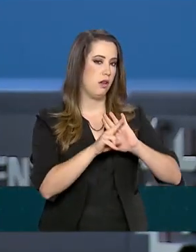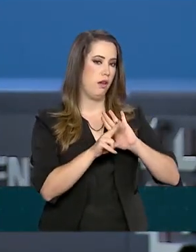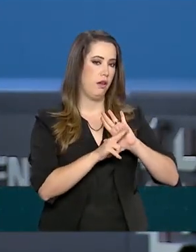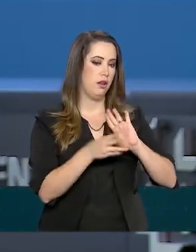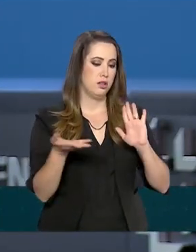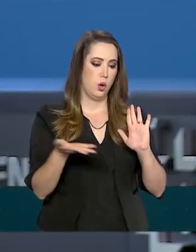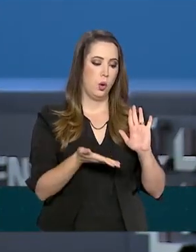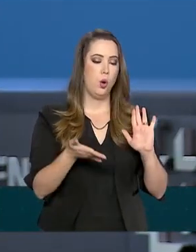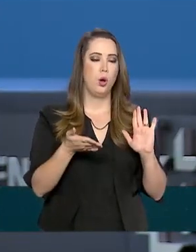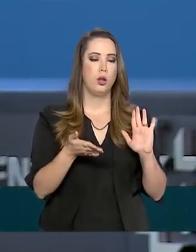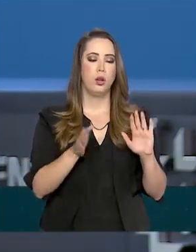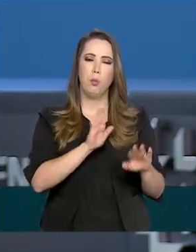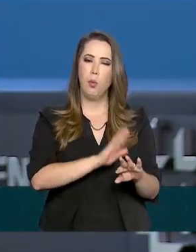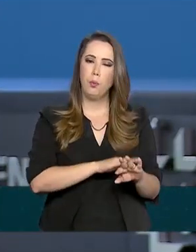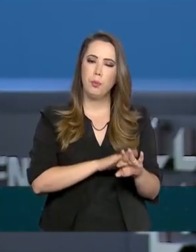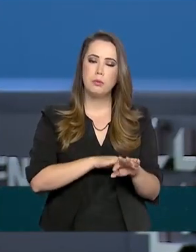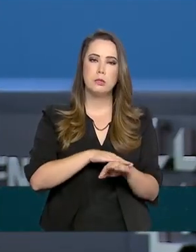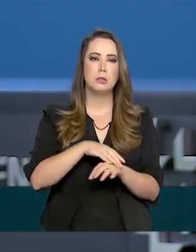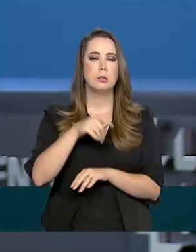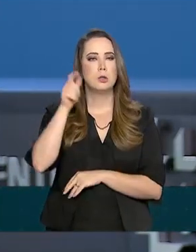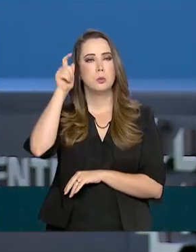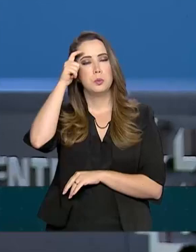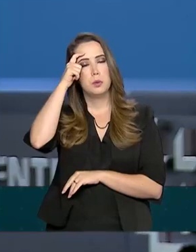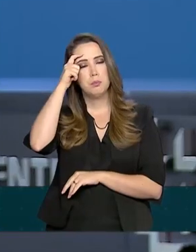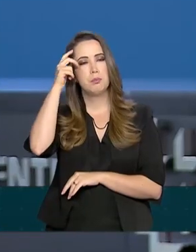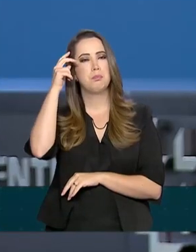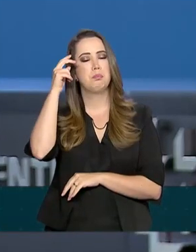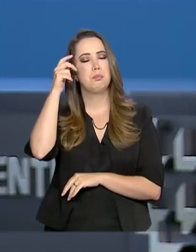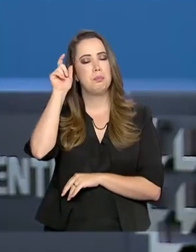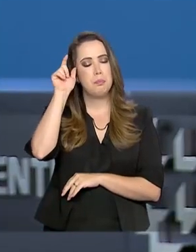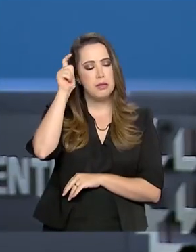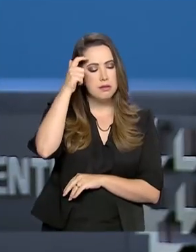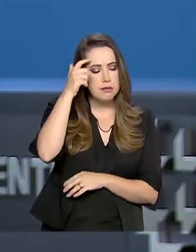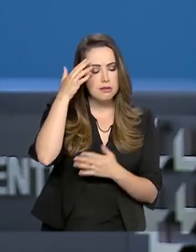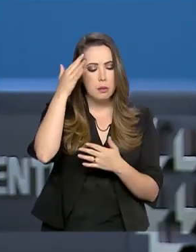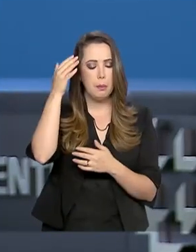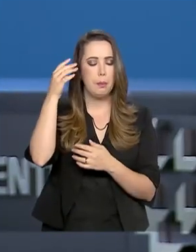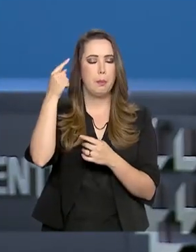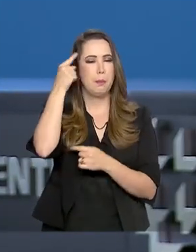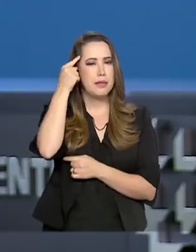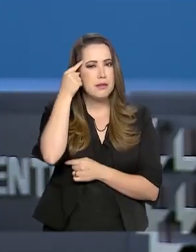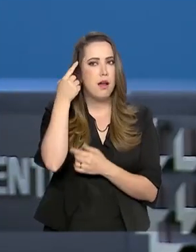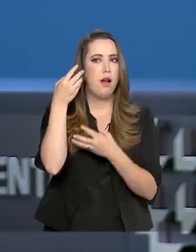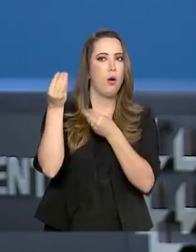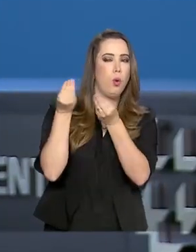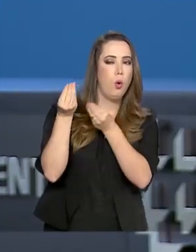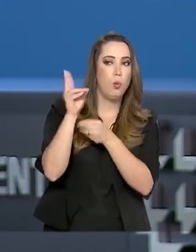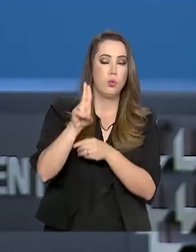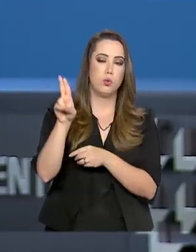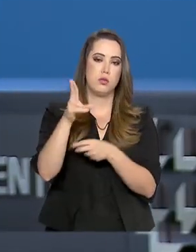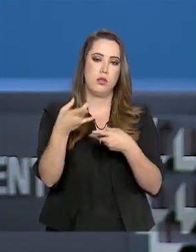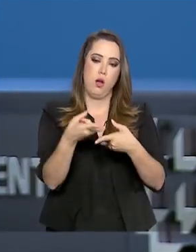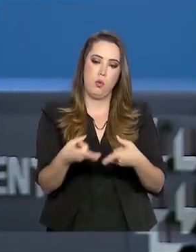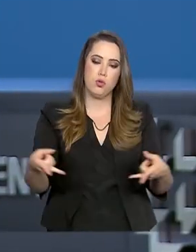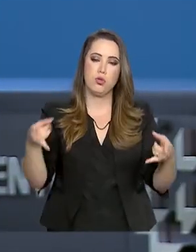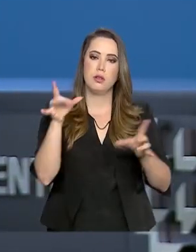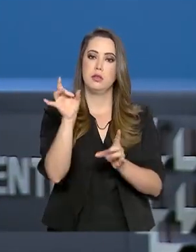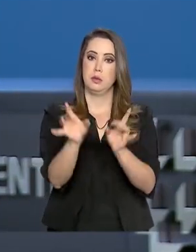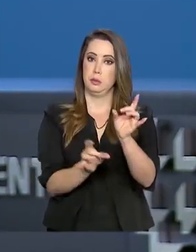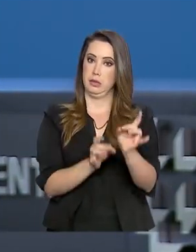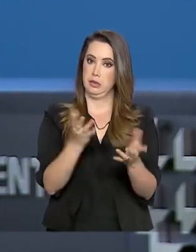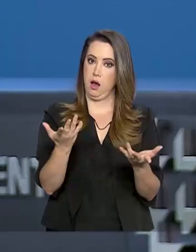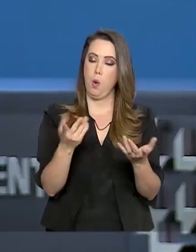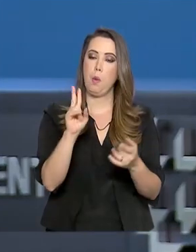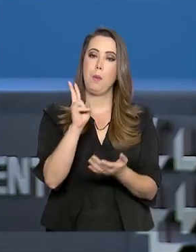para a reflexão do cliente com relação ao uso do cheque especial. Mesmo que seja uma pessoa que não